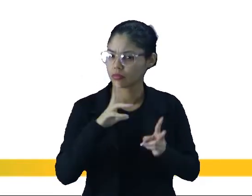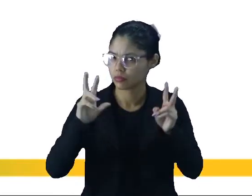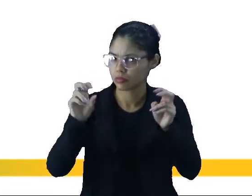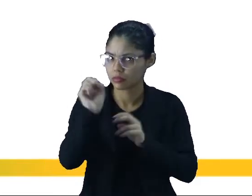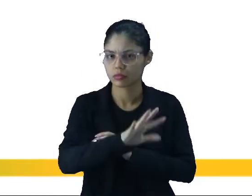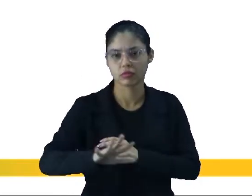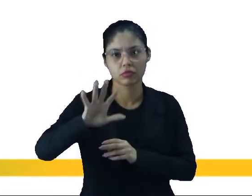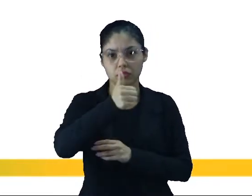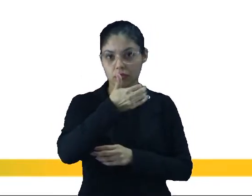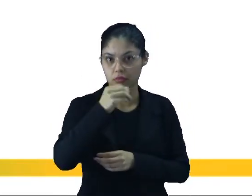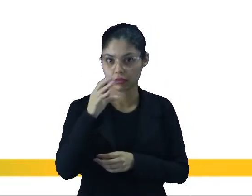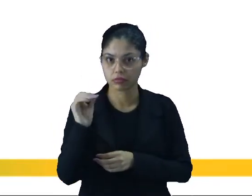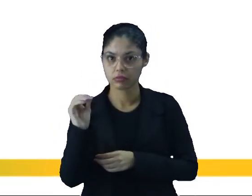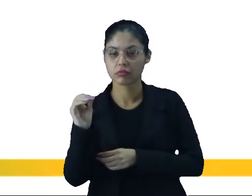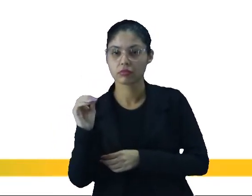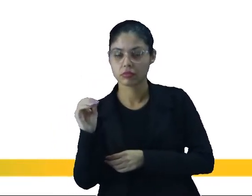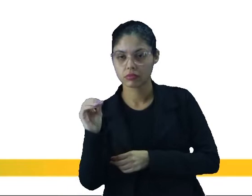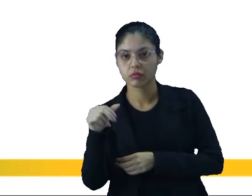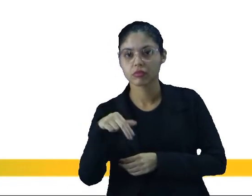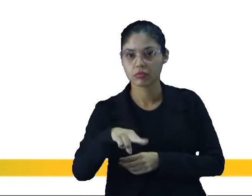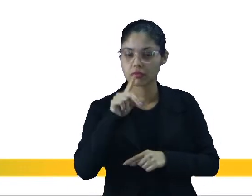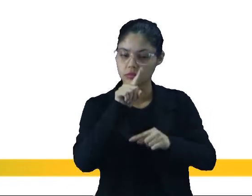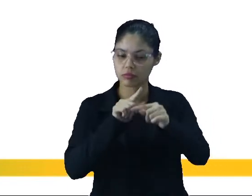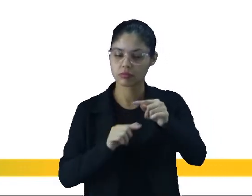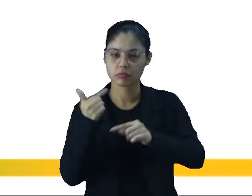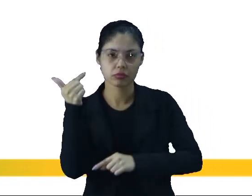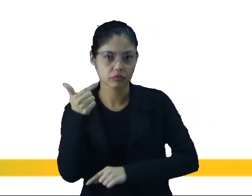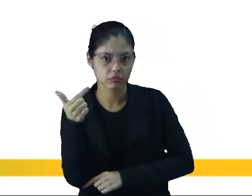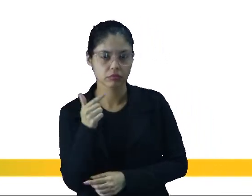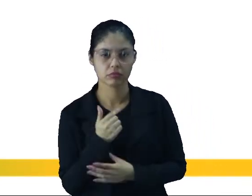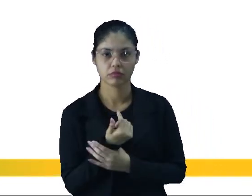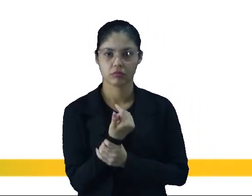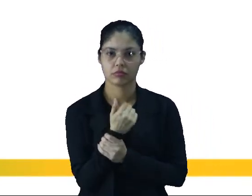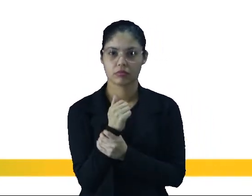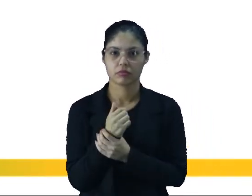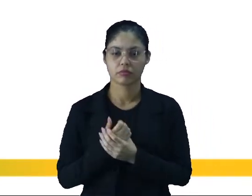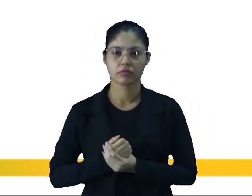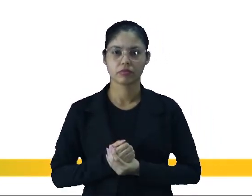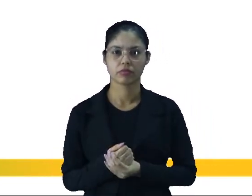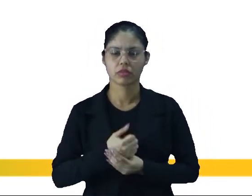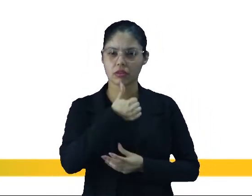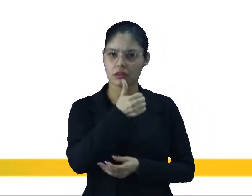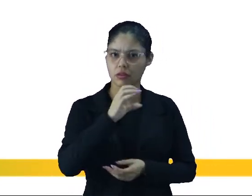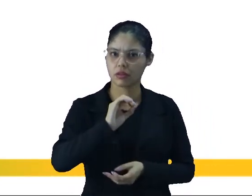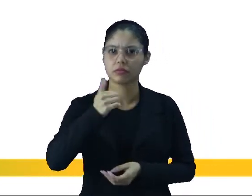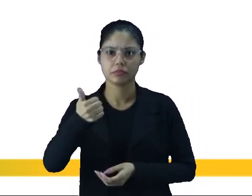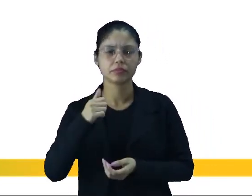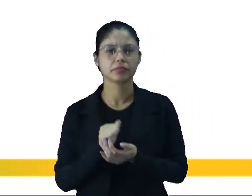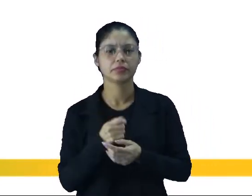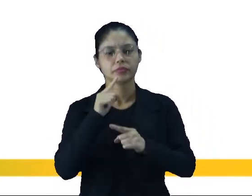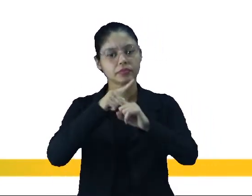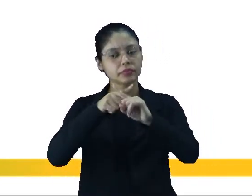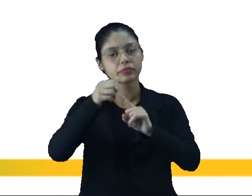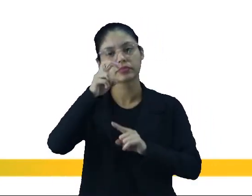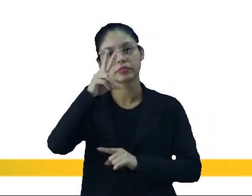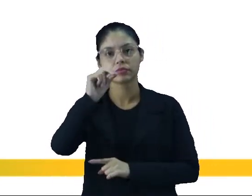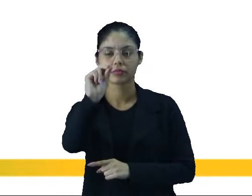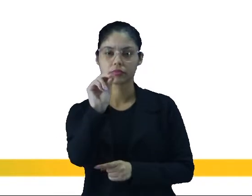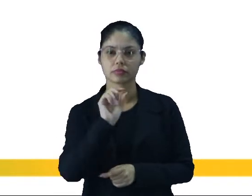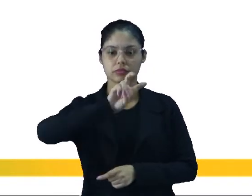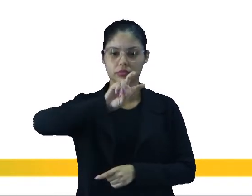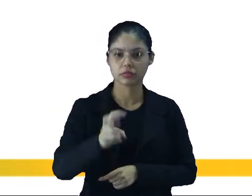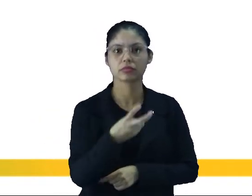ao todo? 100. Aqui no N seria 100 e dividir por 2. 101 vezes 50, que é o resultado da divisão, vai